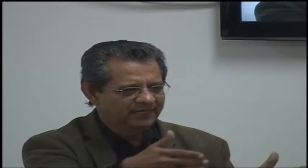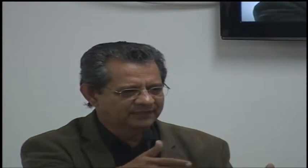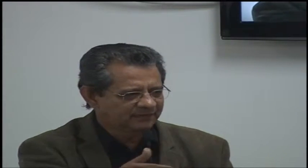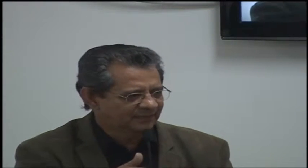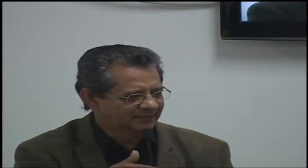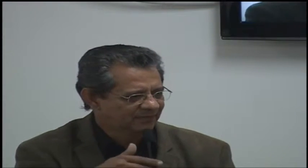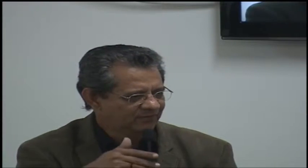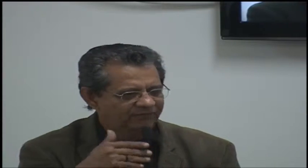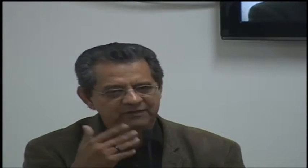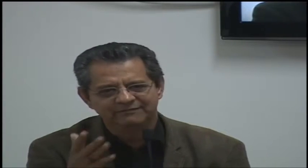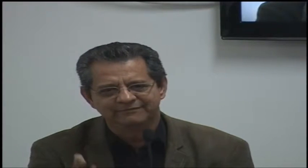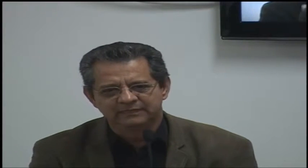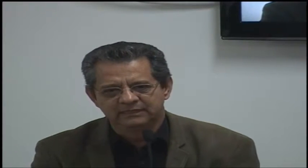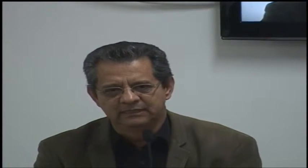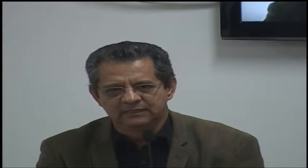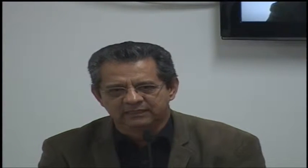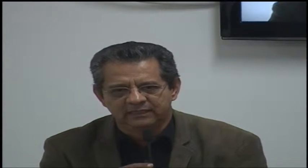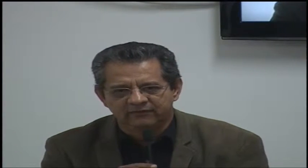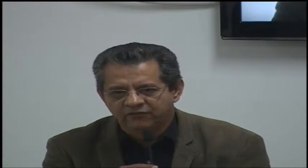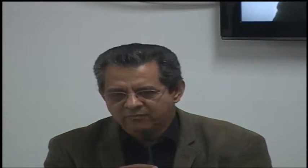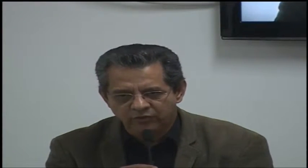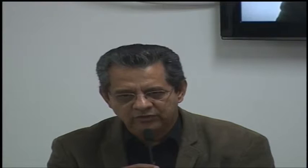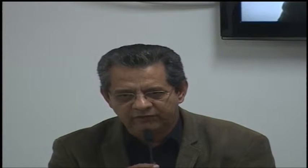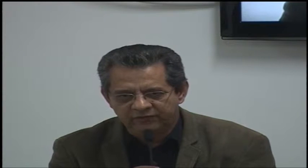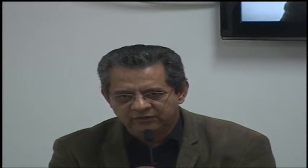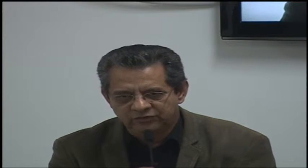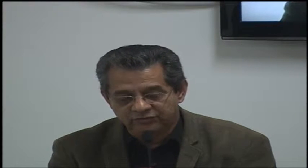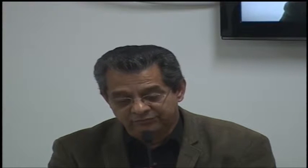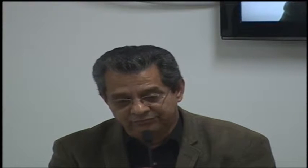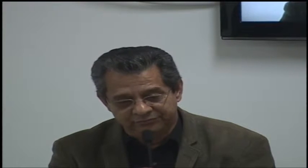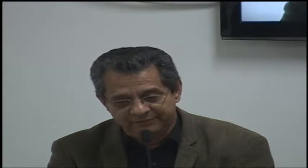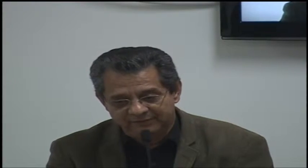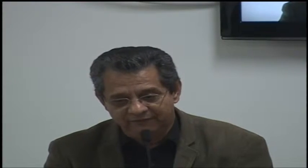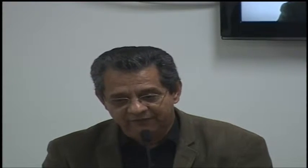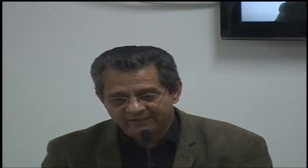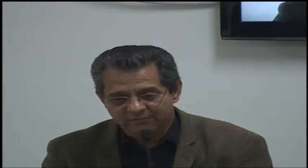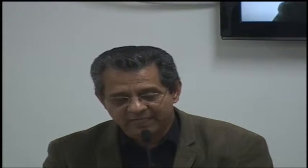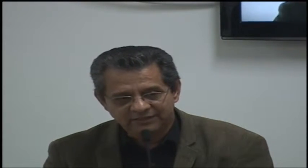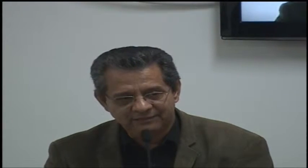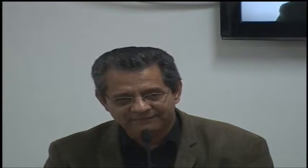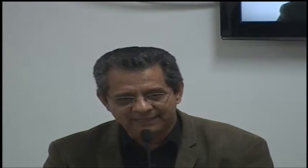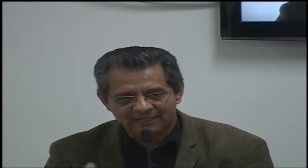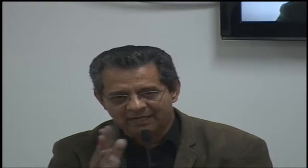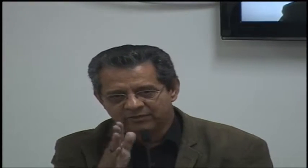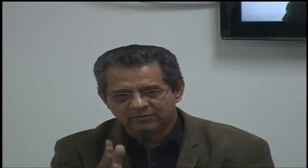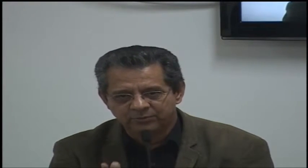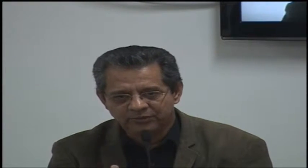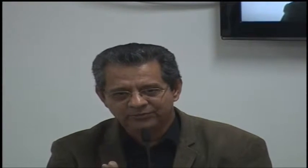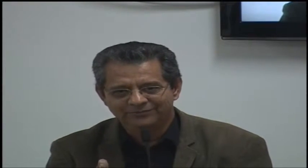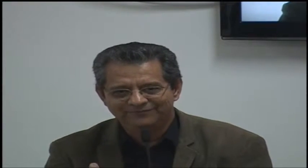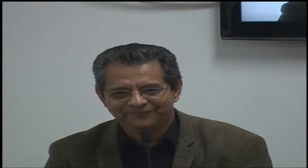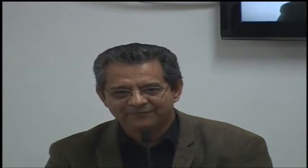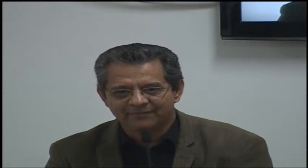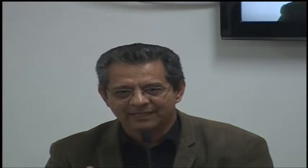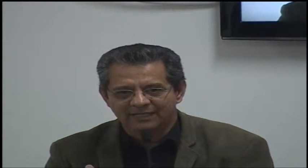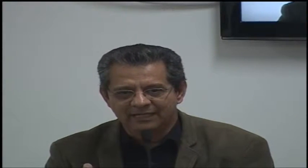não nessa direção, enfim. Foi muito difícil, e infelizmente está lá o